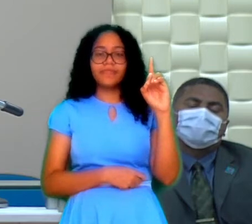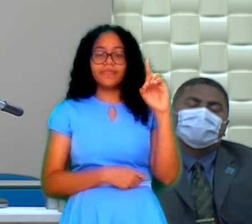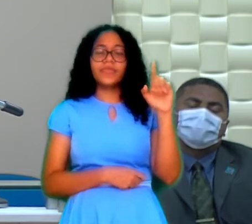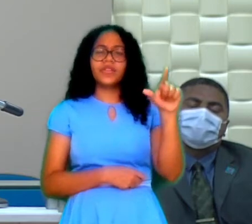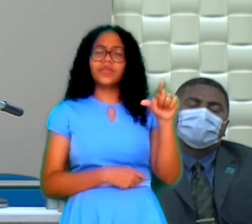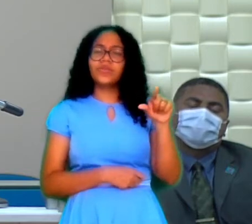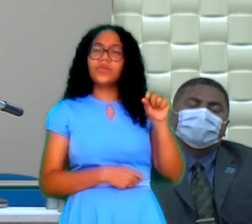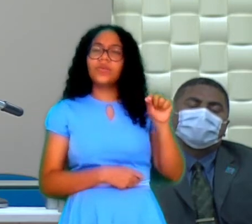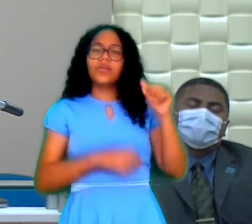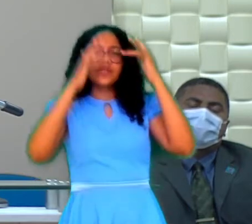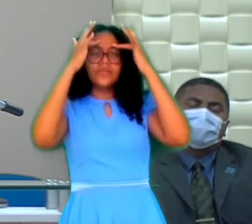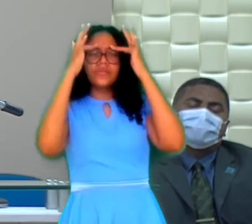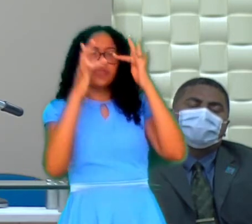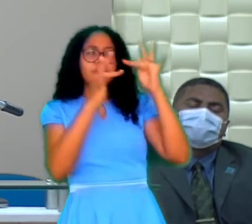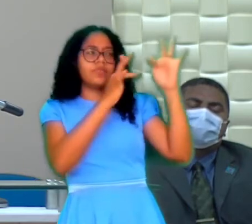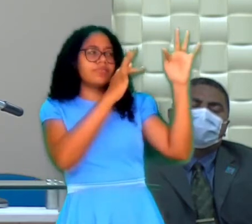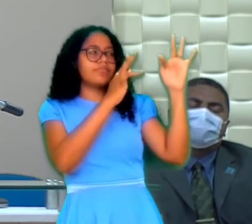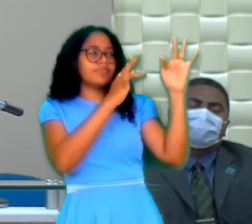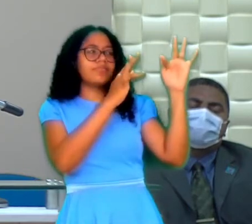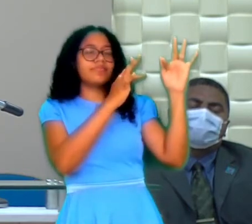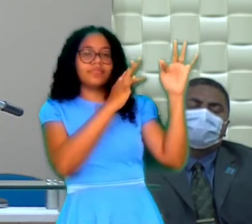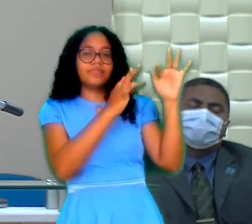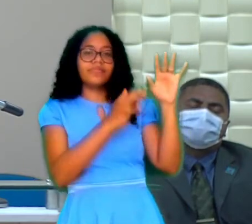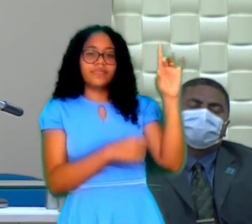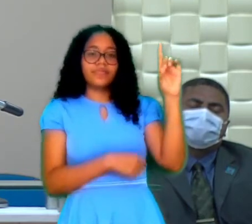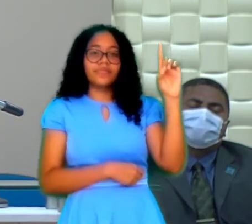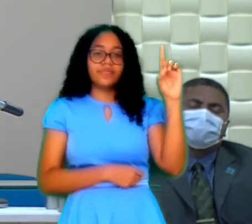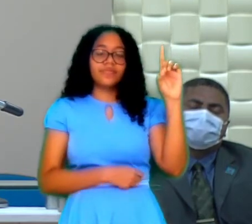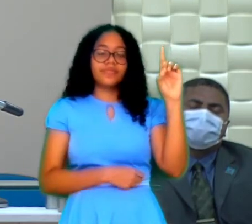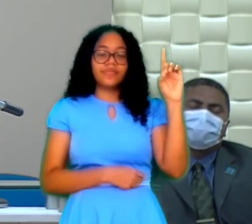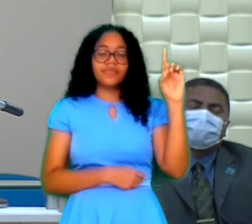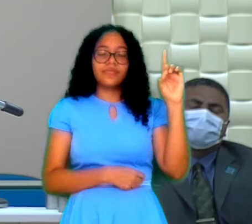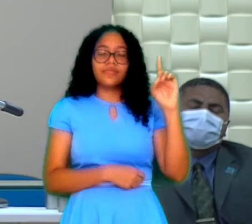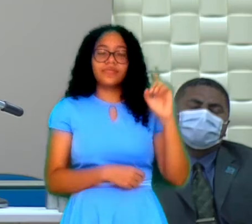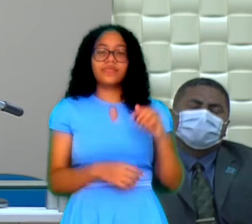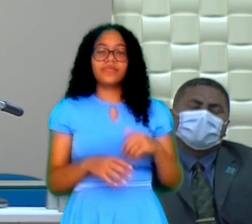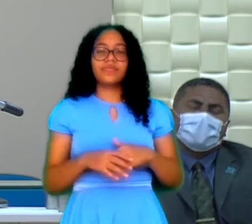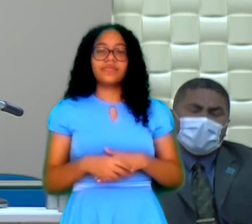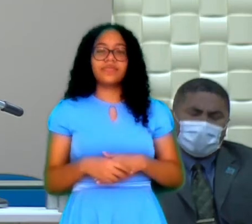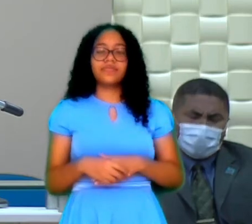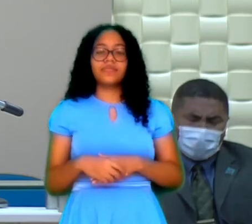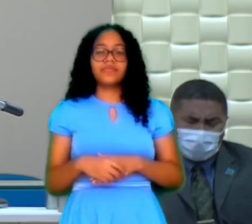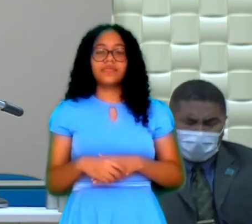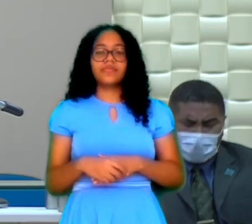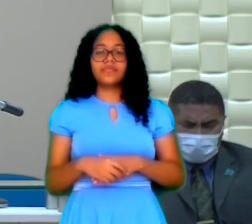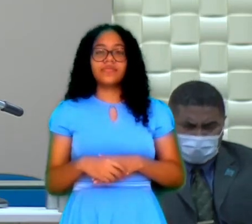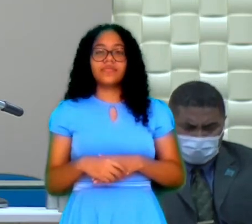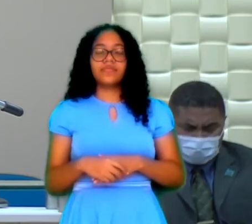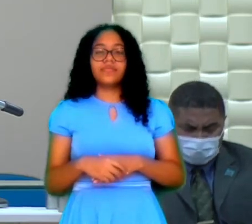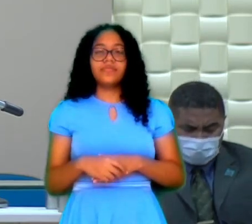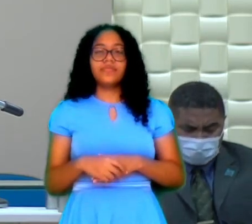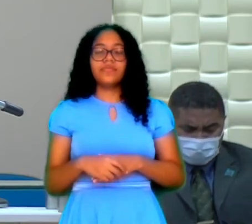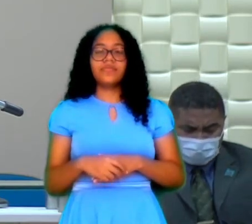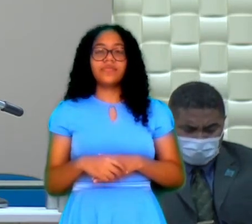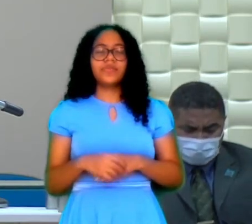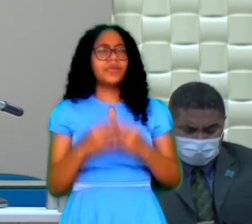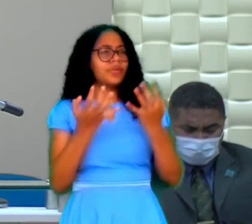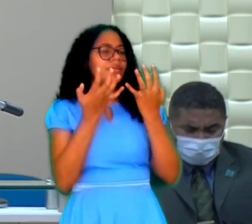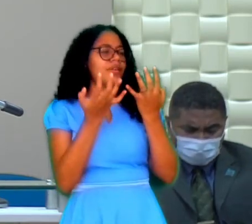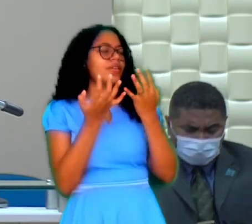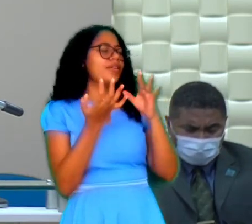Ele diz: lançai-me. Ele está dizendo assim: olha, vai morrer todo mundo,